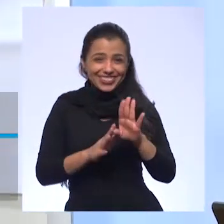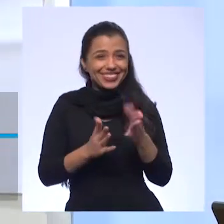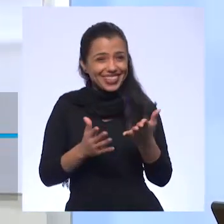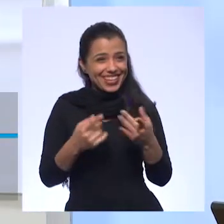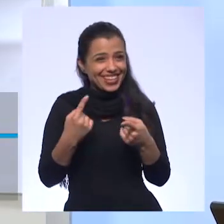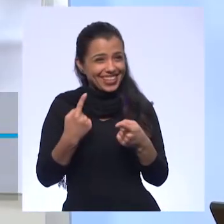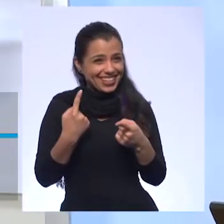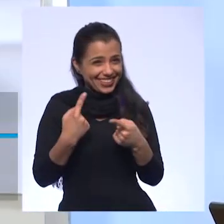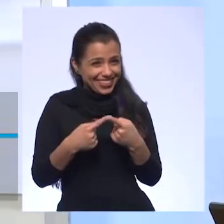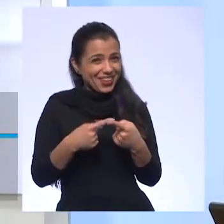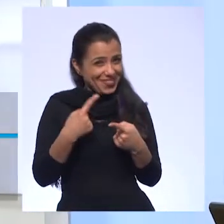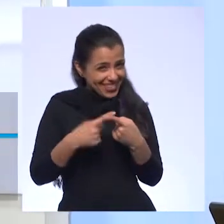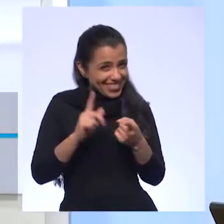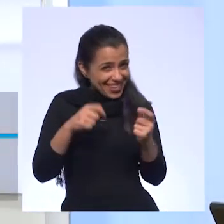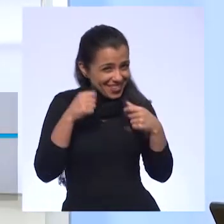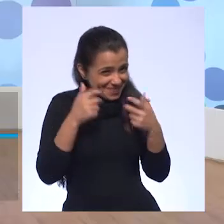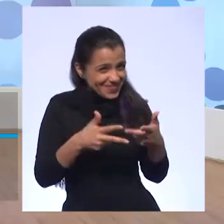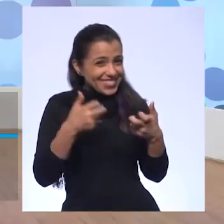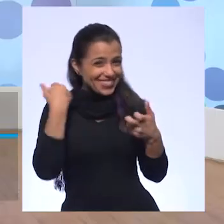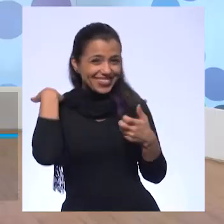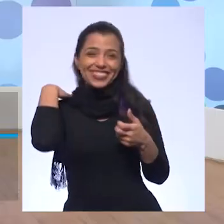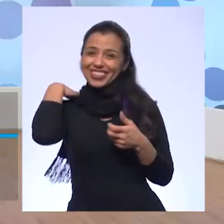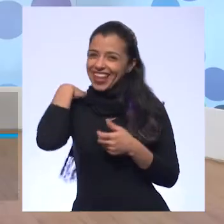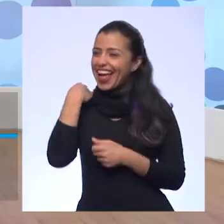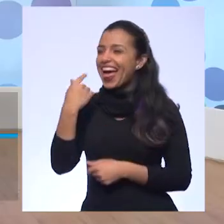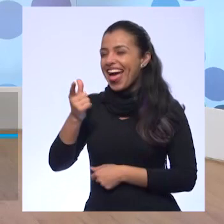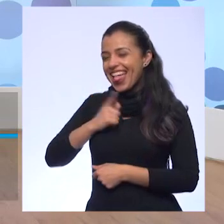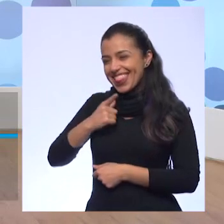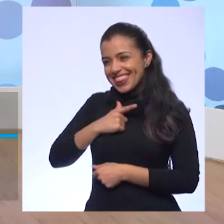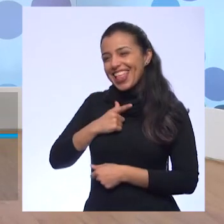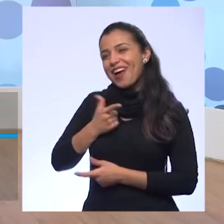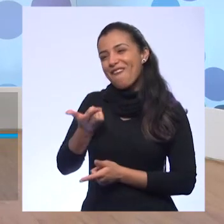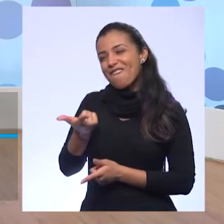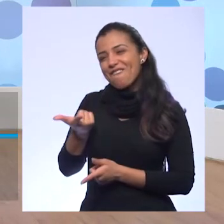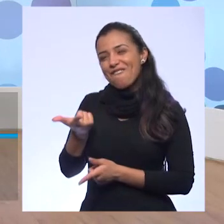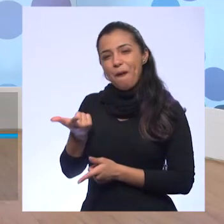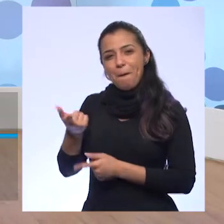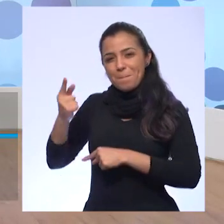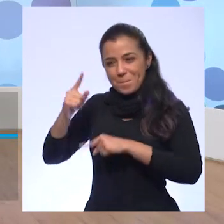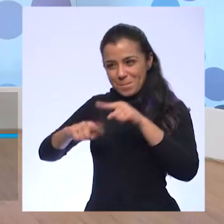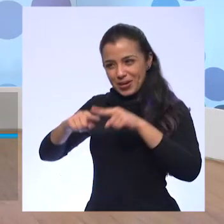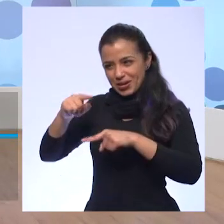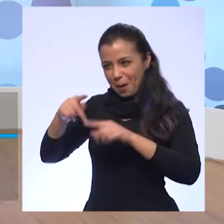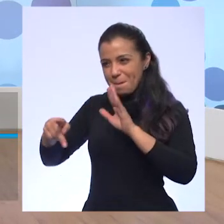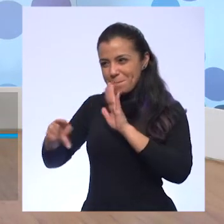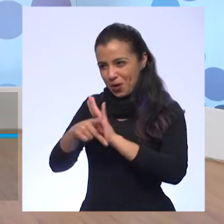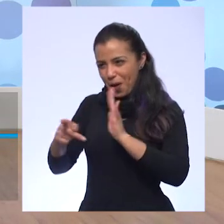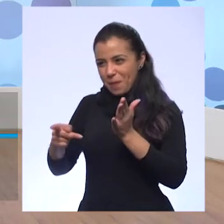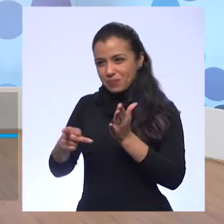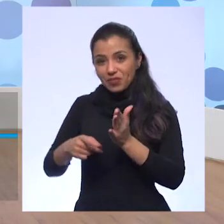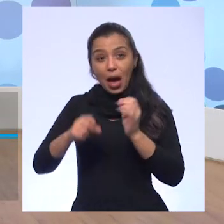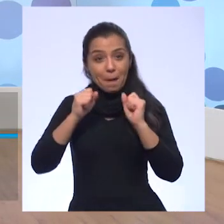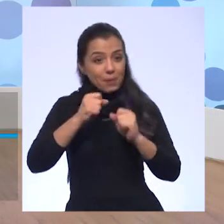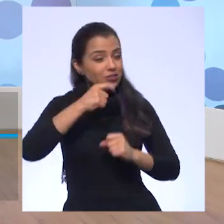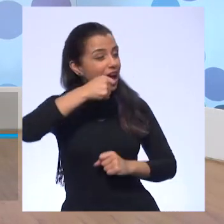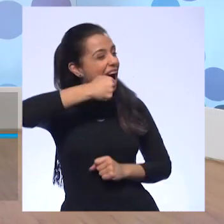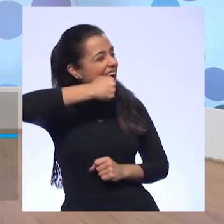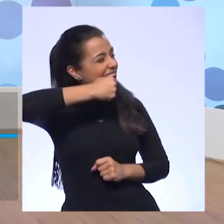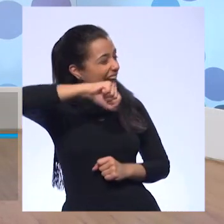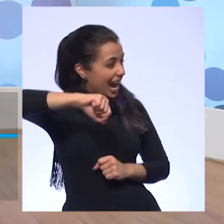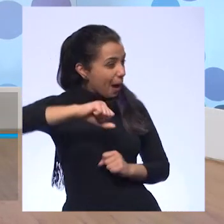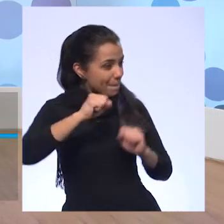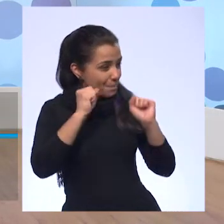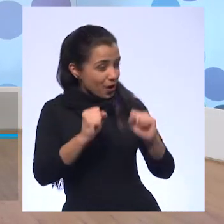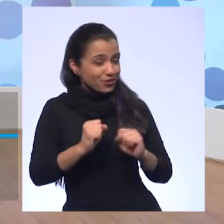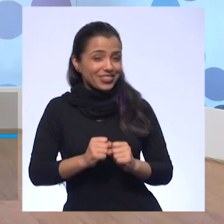comentários, tá bom? Você já entendeu, Vamos né? colocar assim, tem uma tecnologia para isso. Né? Professor, então posso abrir com o molar? Olha,